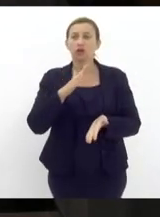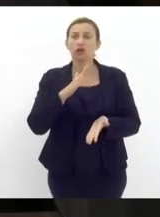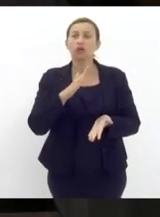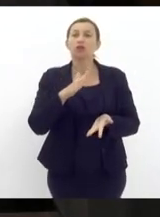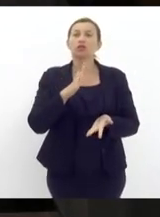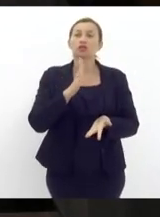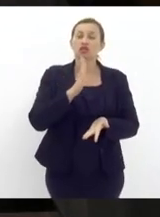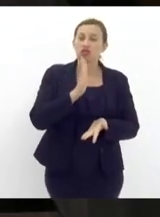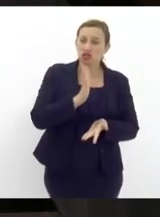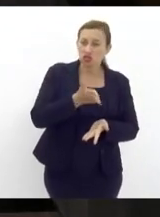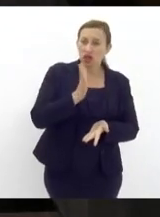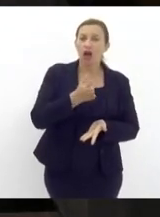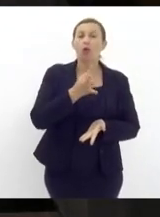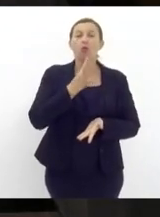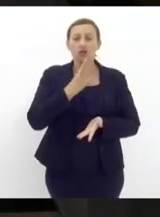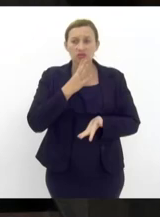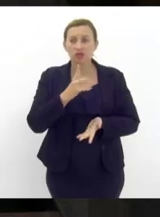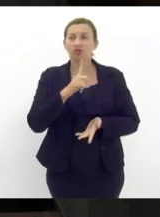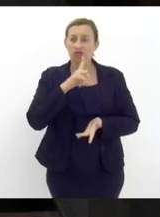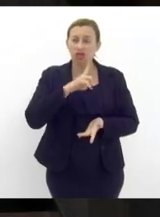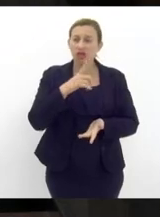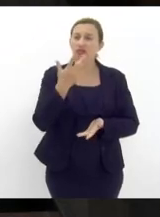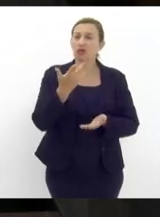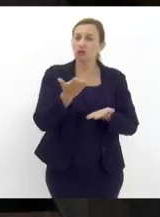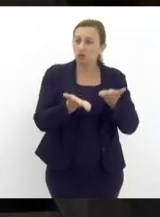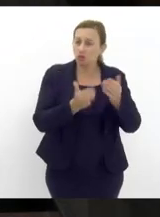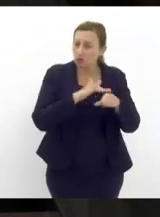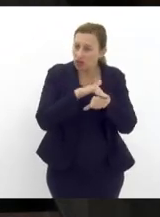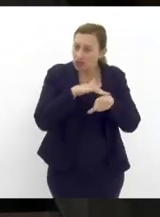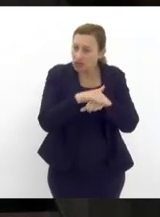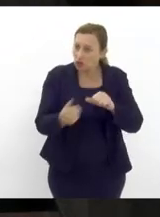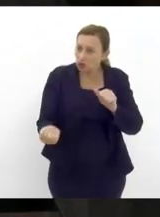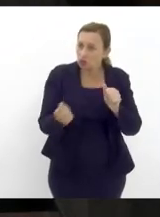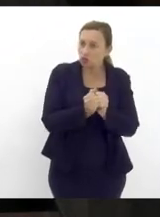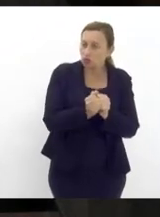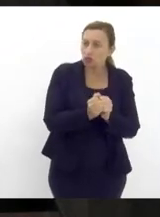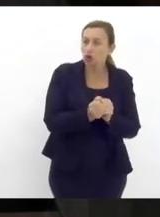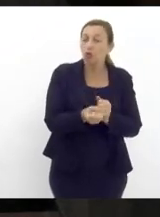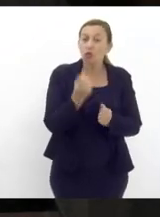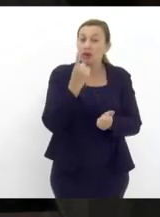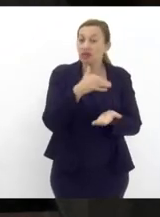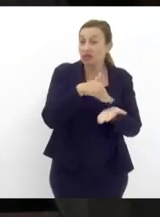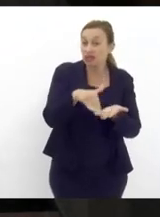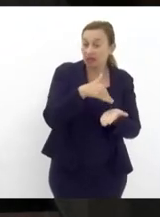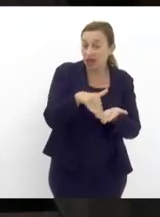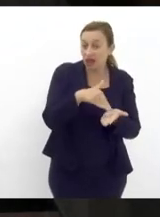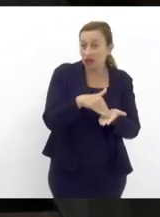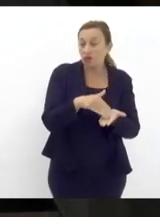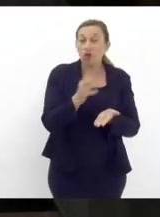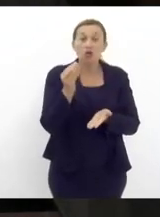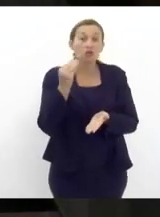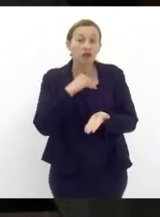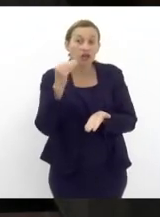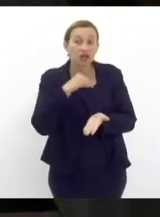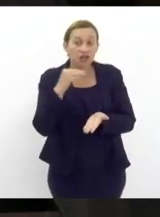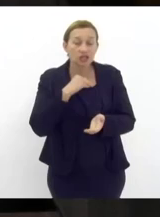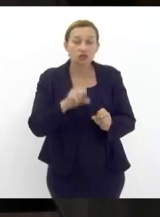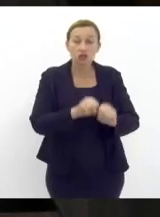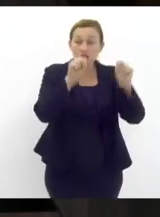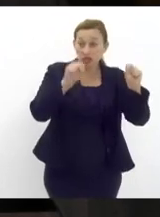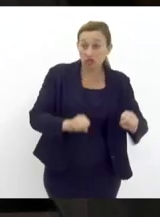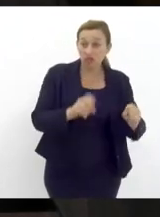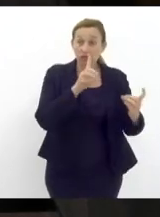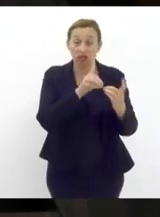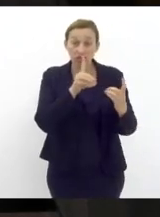conhecimento e nós viemos tratando isso junto com ex-secretário que é o enfraquecimento no sistema de atendimento